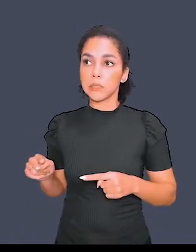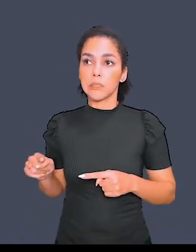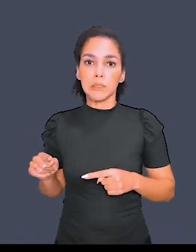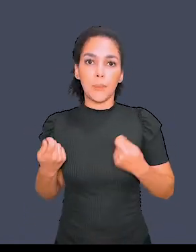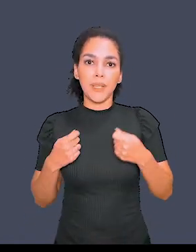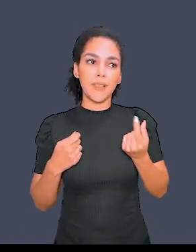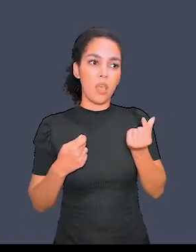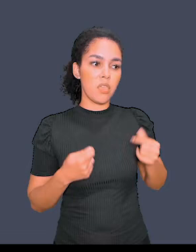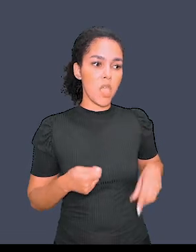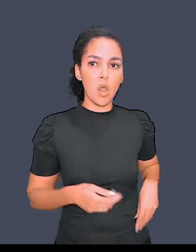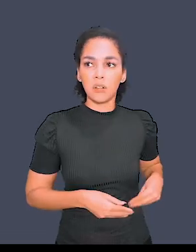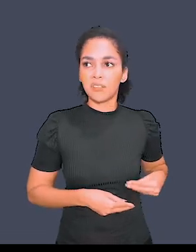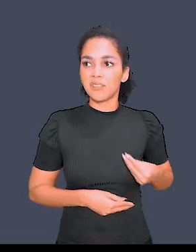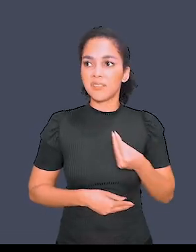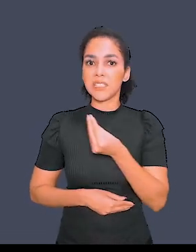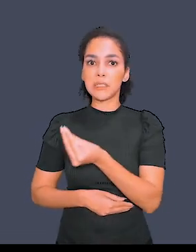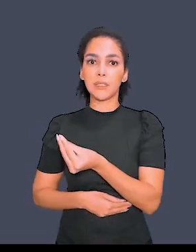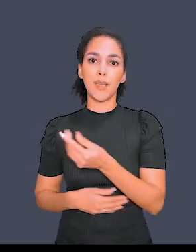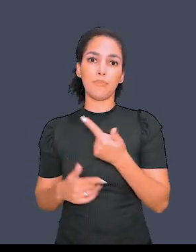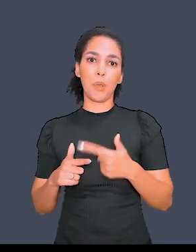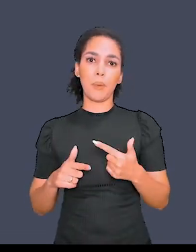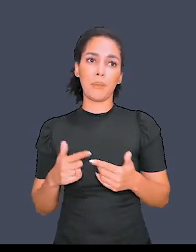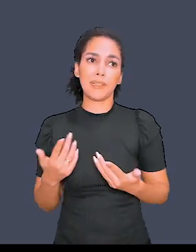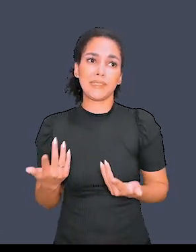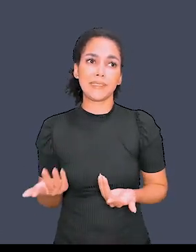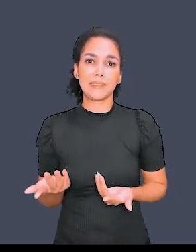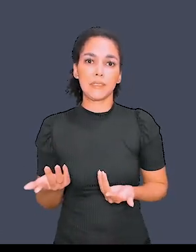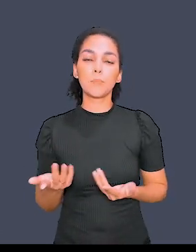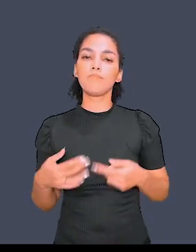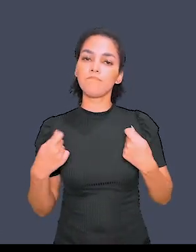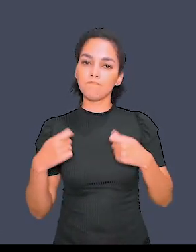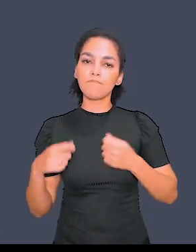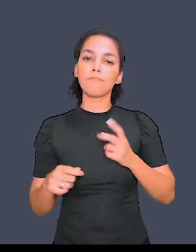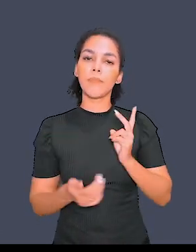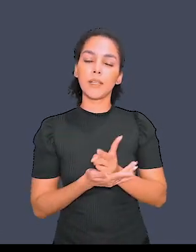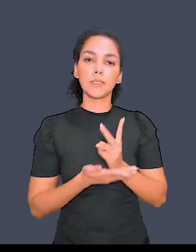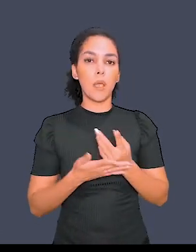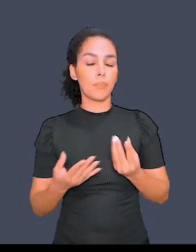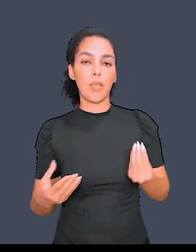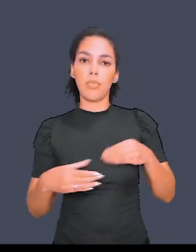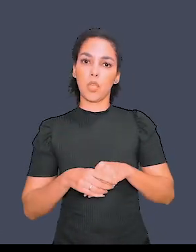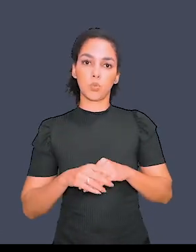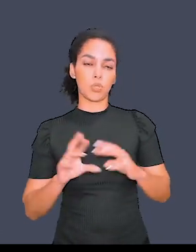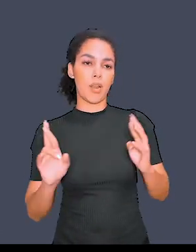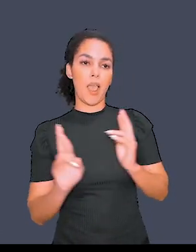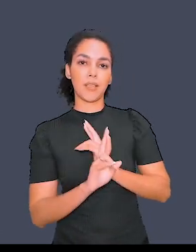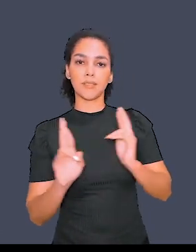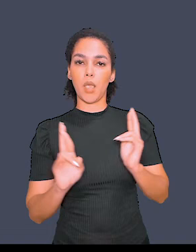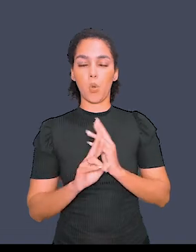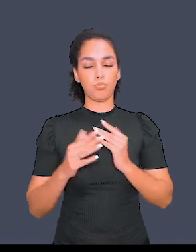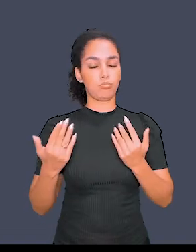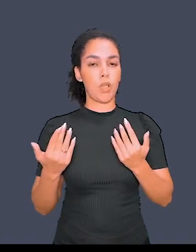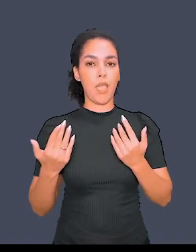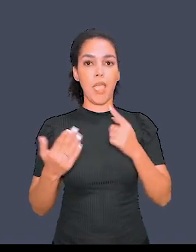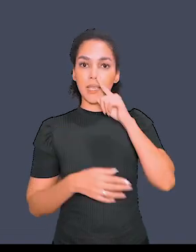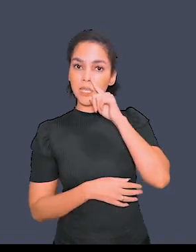reembolsar aquele valor. Olha que baita problemão, tá, pessoal? Isso aí tem que estar também incluso lá na sua relação risco-retorno,